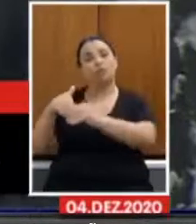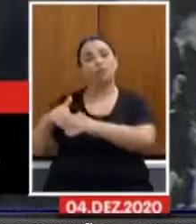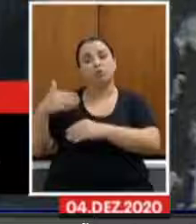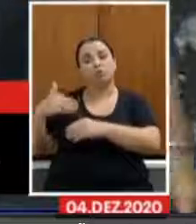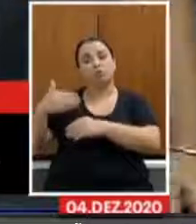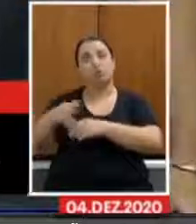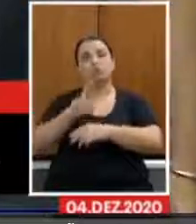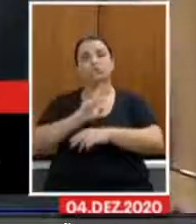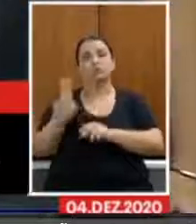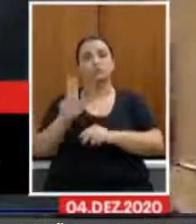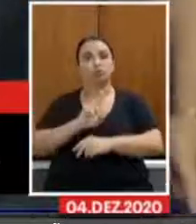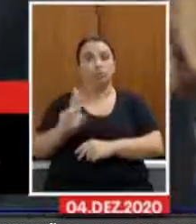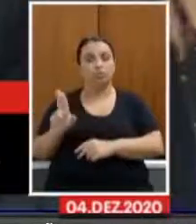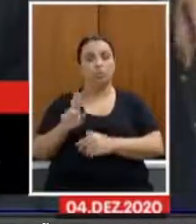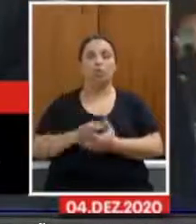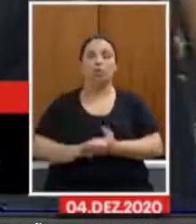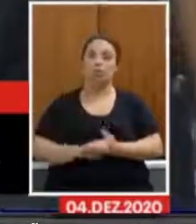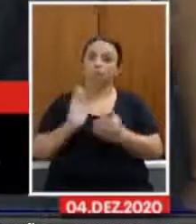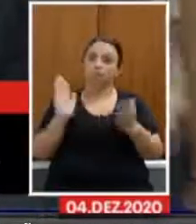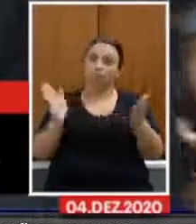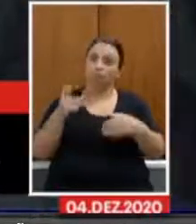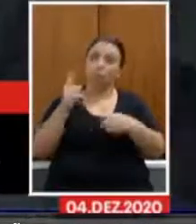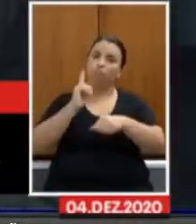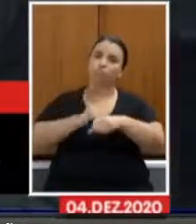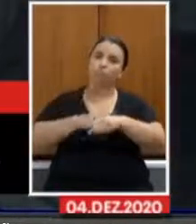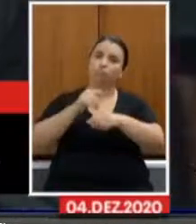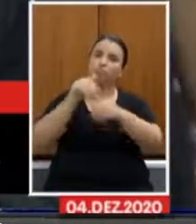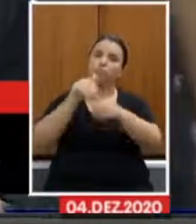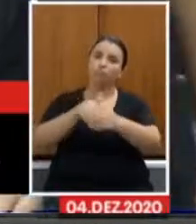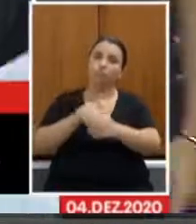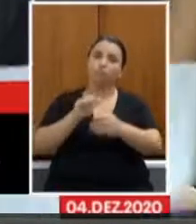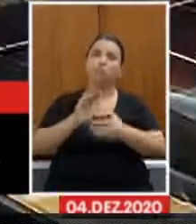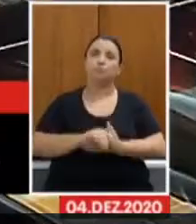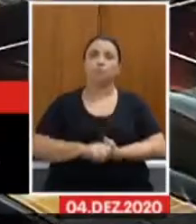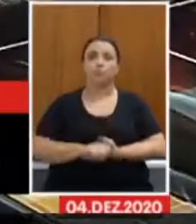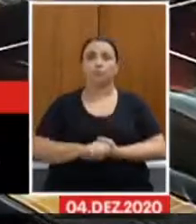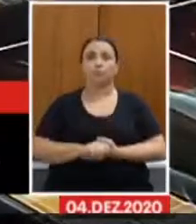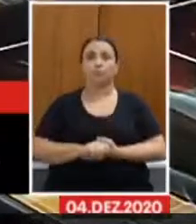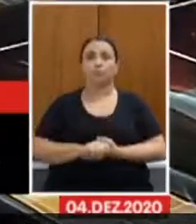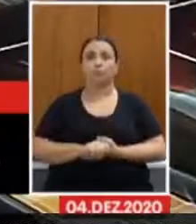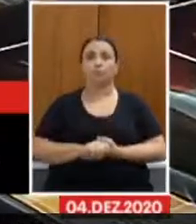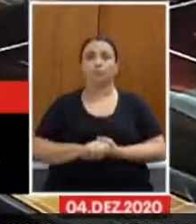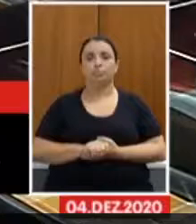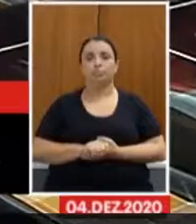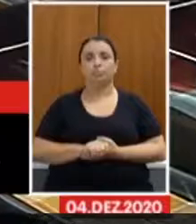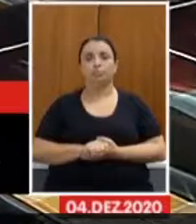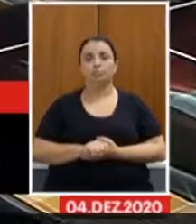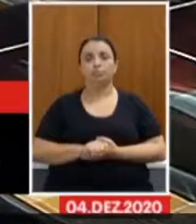processo nominal. Em votação, parecer. Em votação.